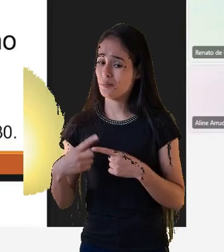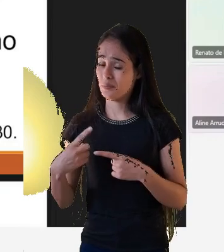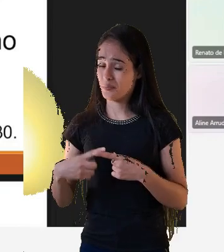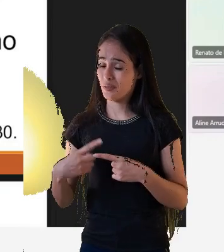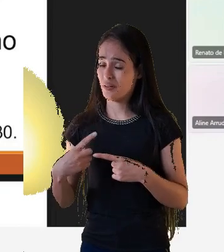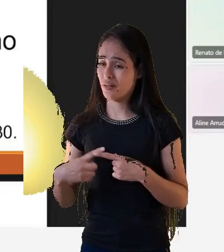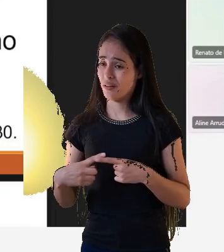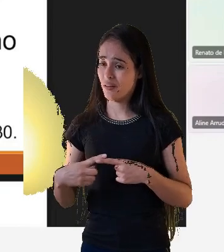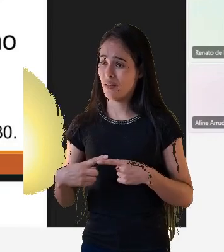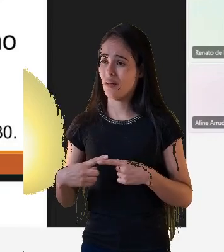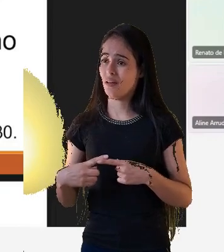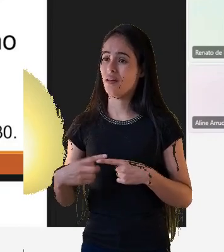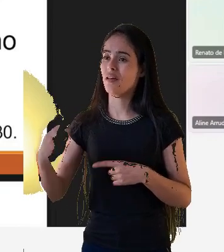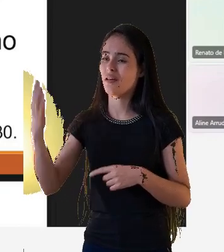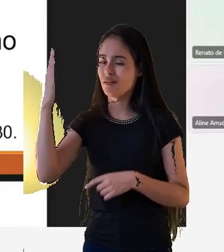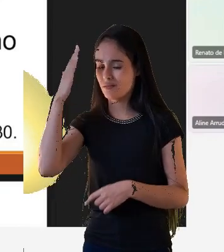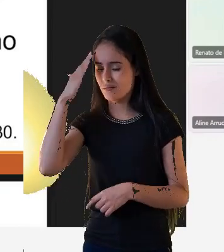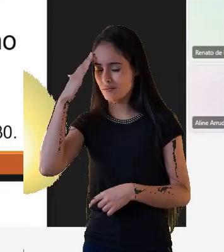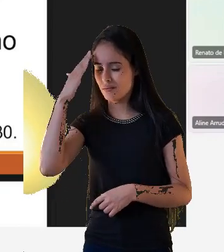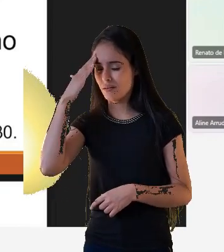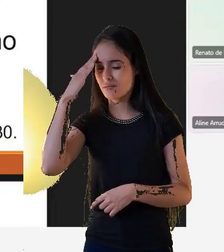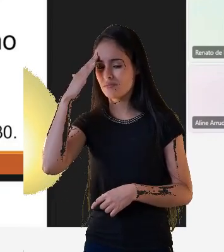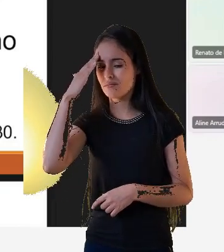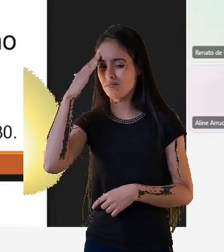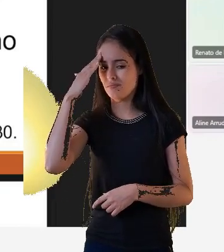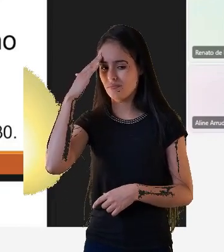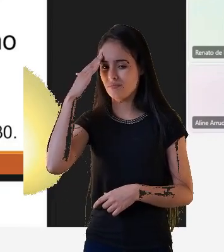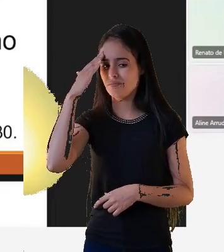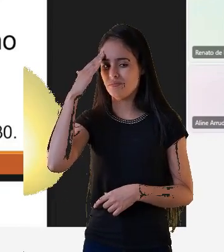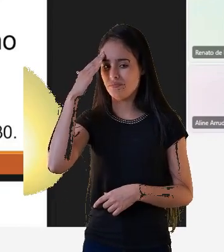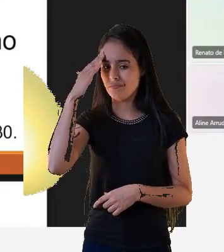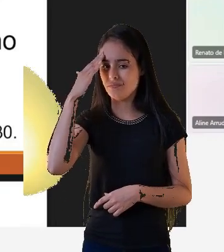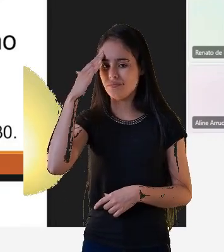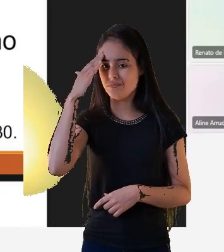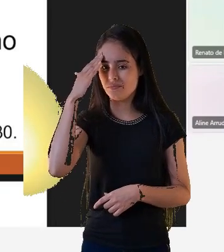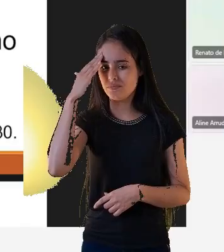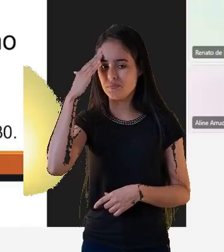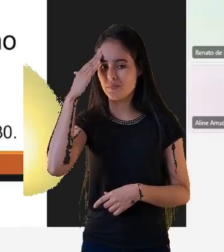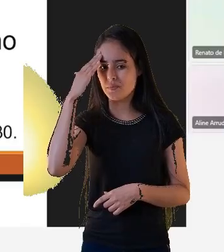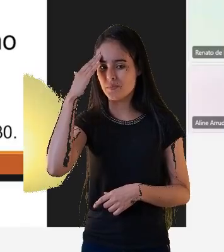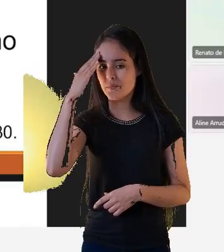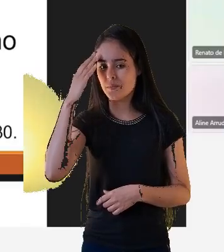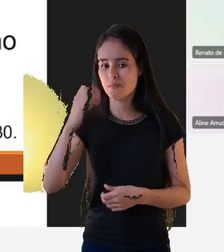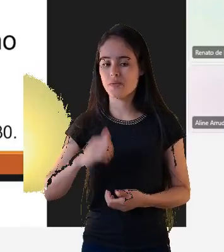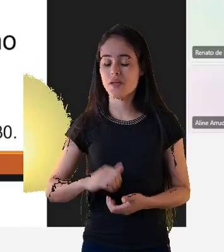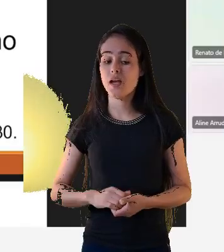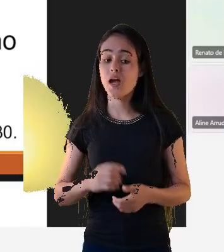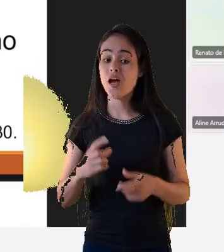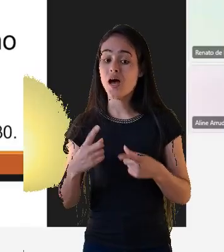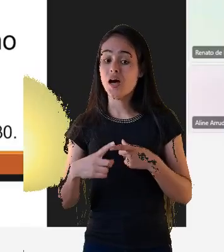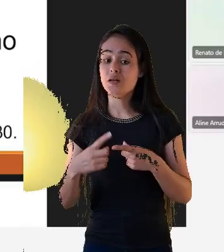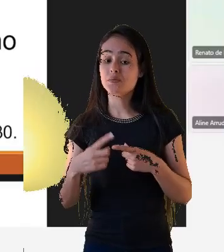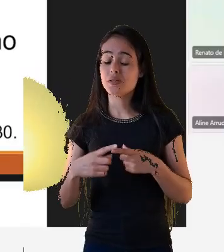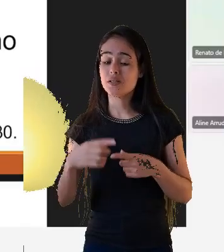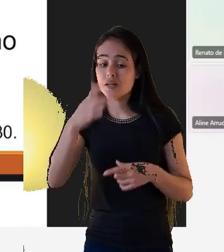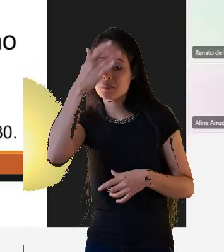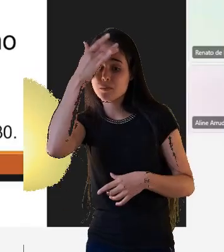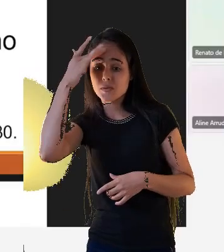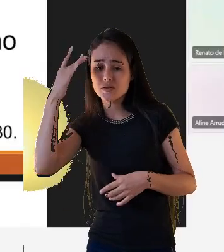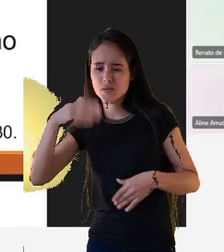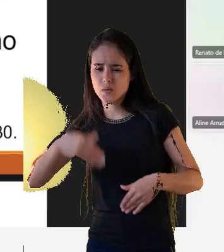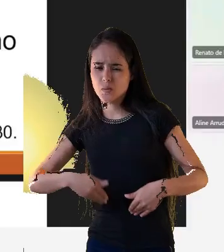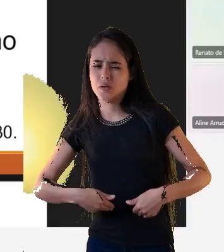passa fome aprende a pensar no próximo e nas crianças, né? Então, da mesma forma que eu poderia ter